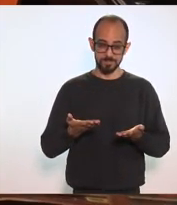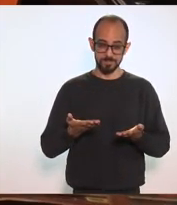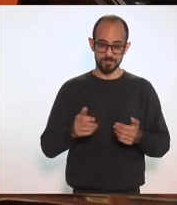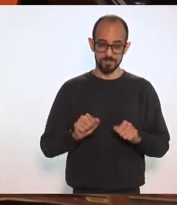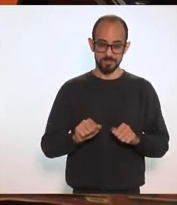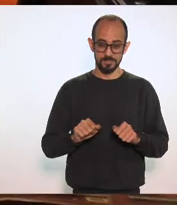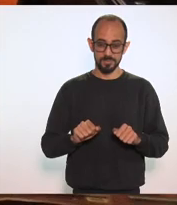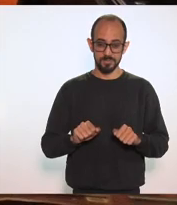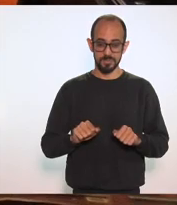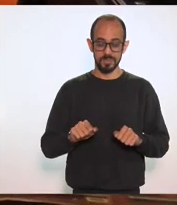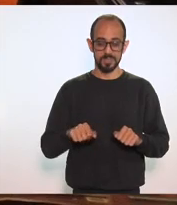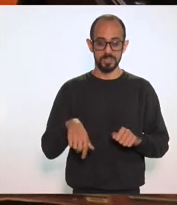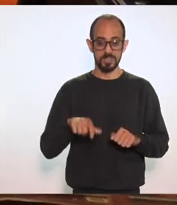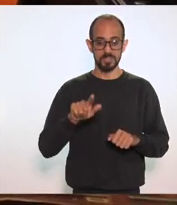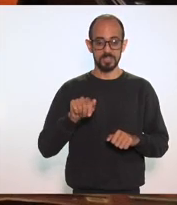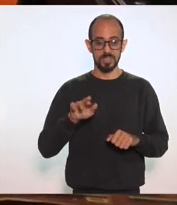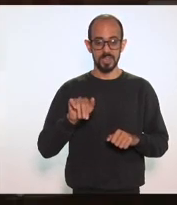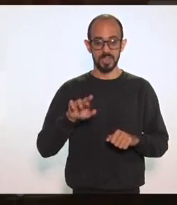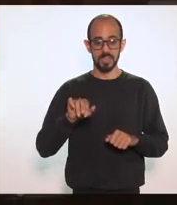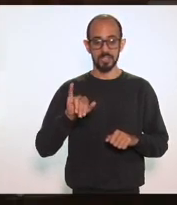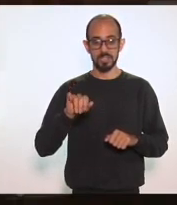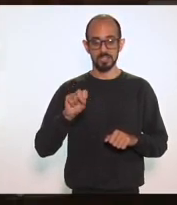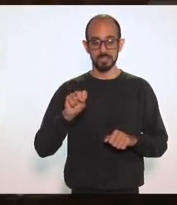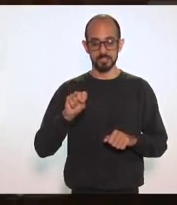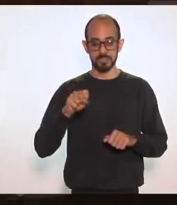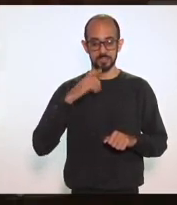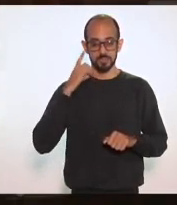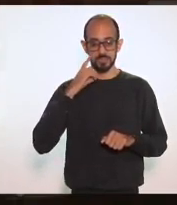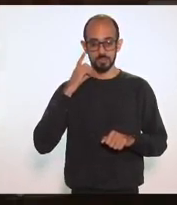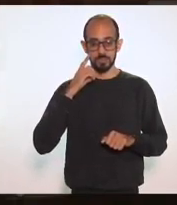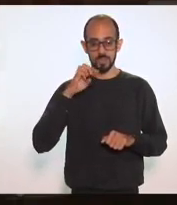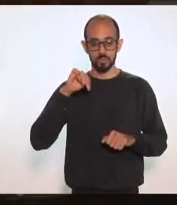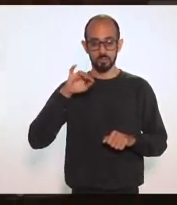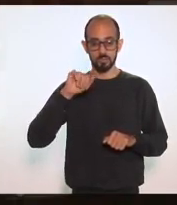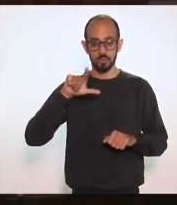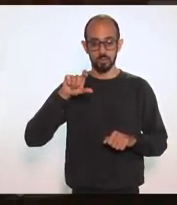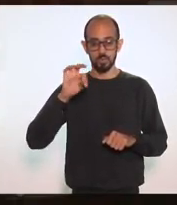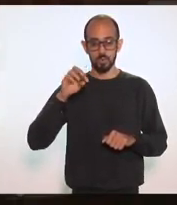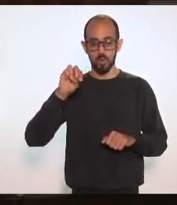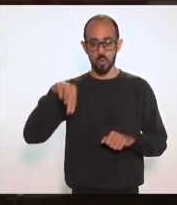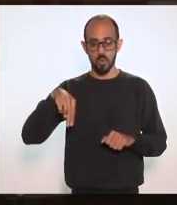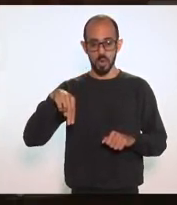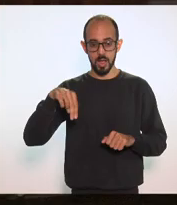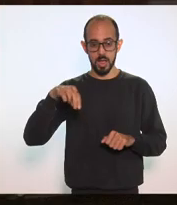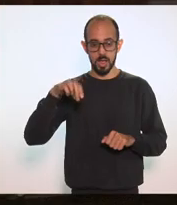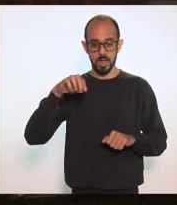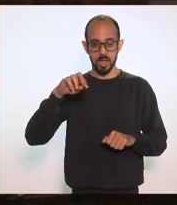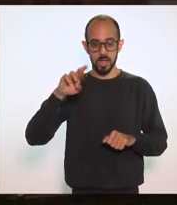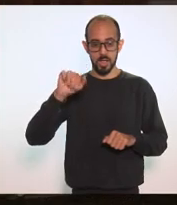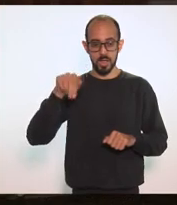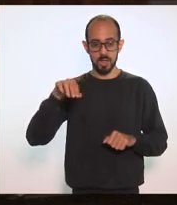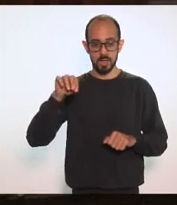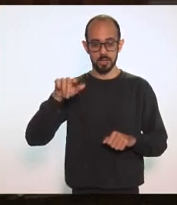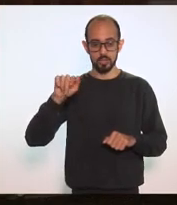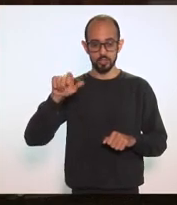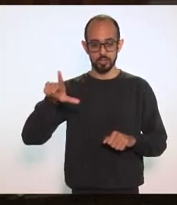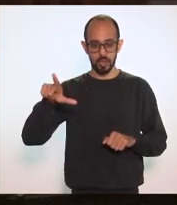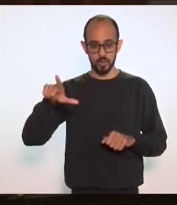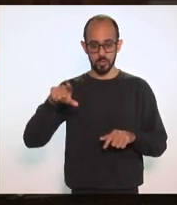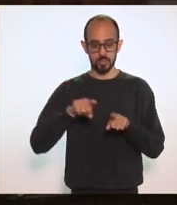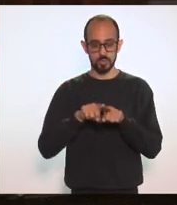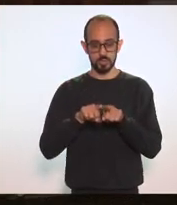o deputado Milton Rangel. Faço uma saudação ao deputado Milton Rangel. Esteve conosco agora há pouco também o deputado Renan